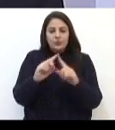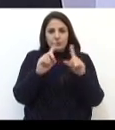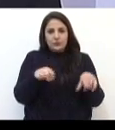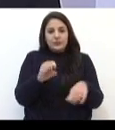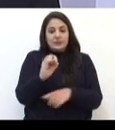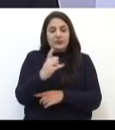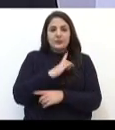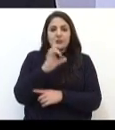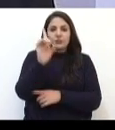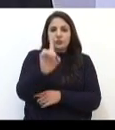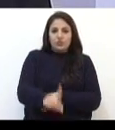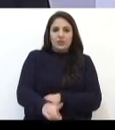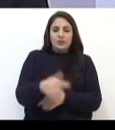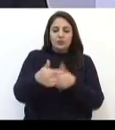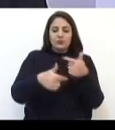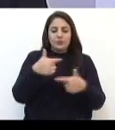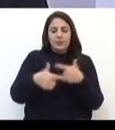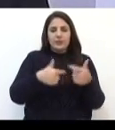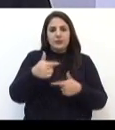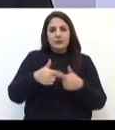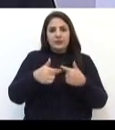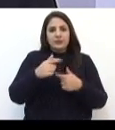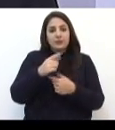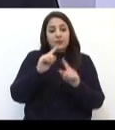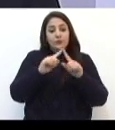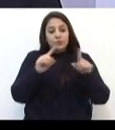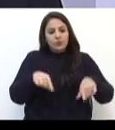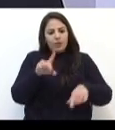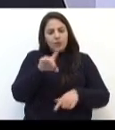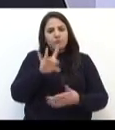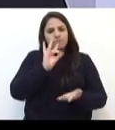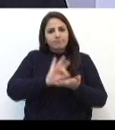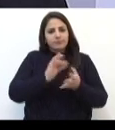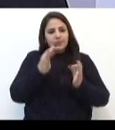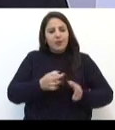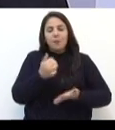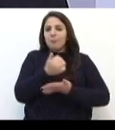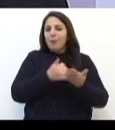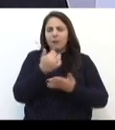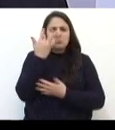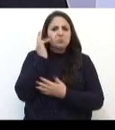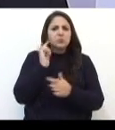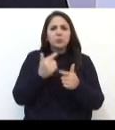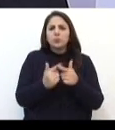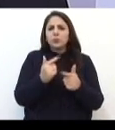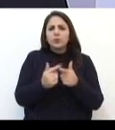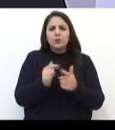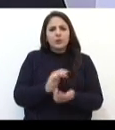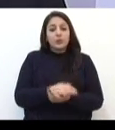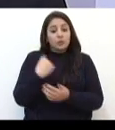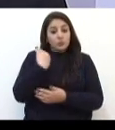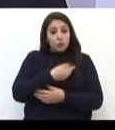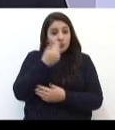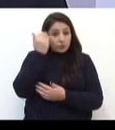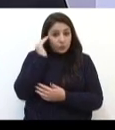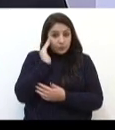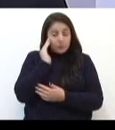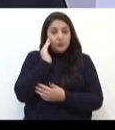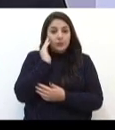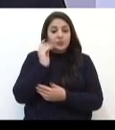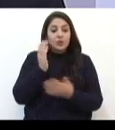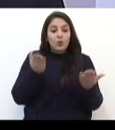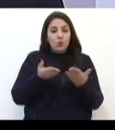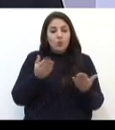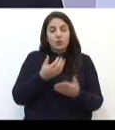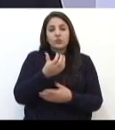direitos trabalhistas desses funcionários estão garantidos. É algo tão básico que não se entende o motivo, né? A gente compreende que hoje nós